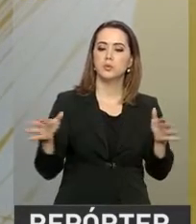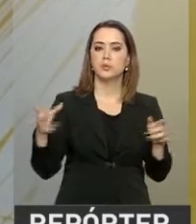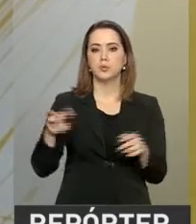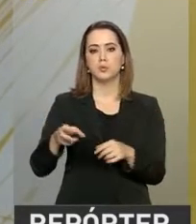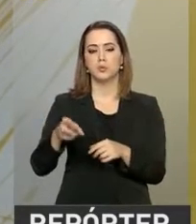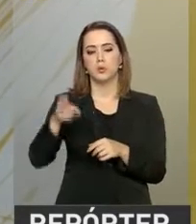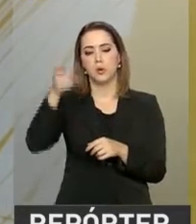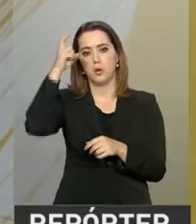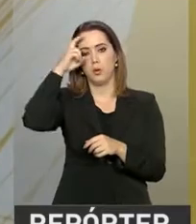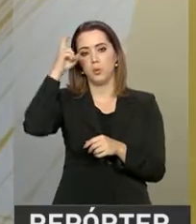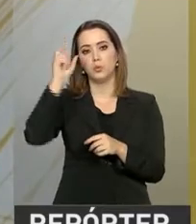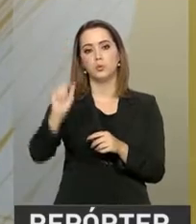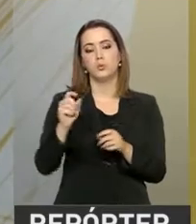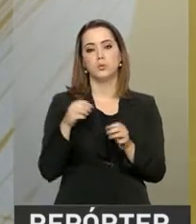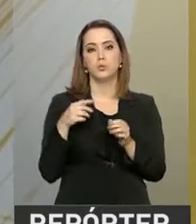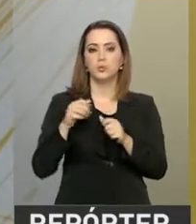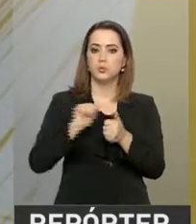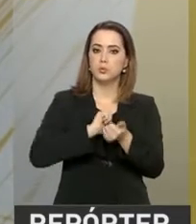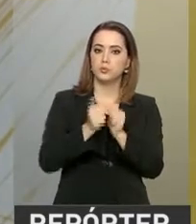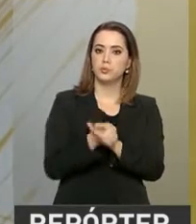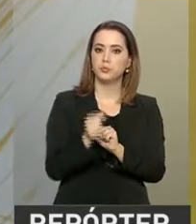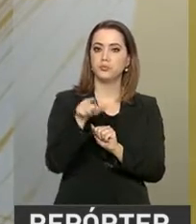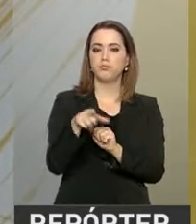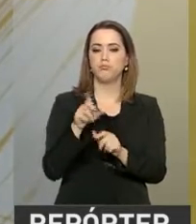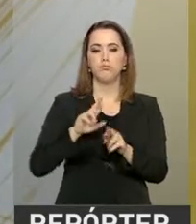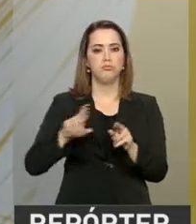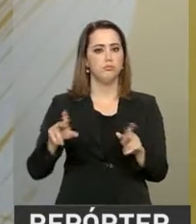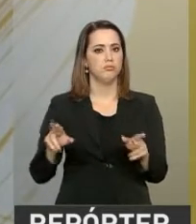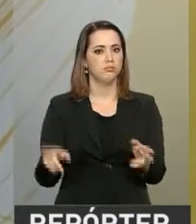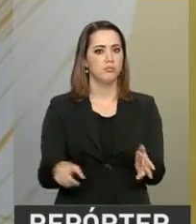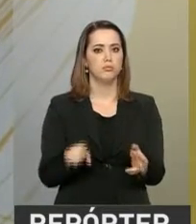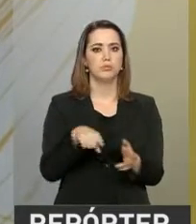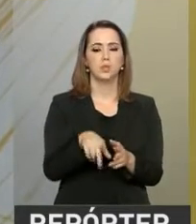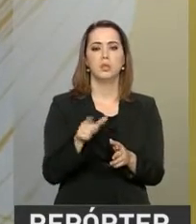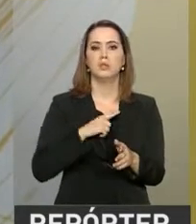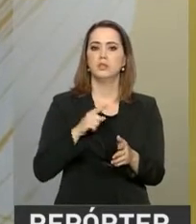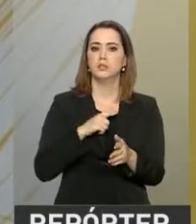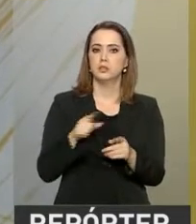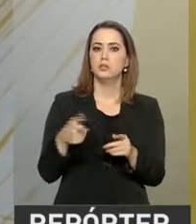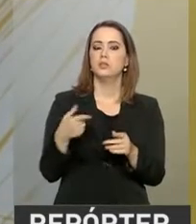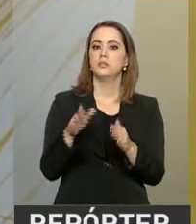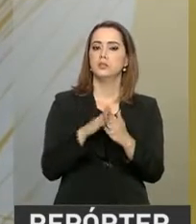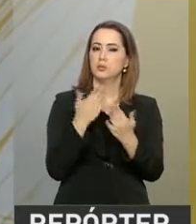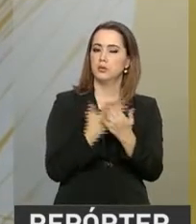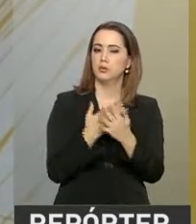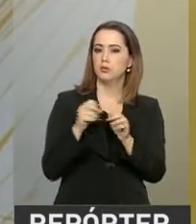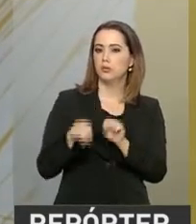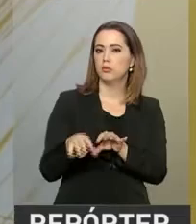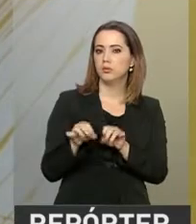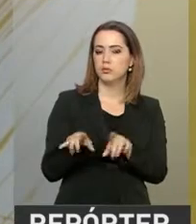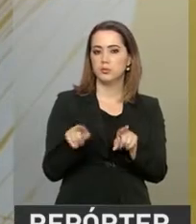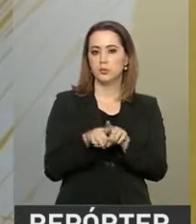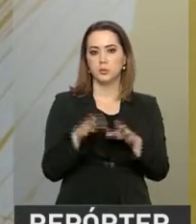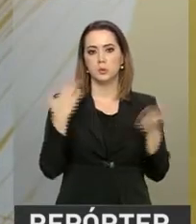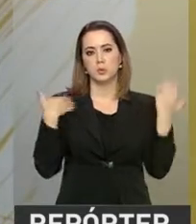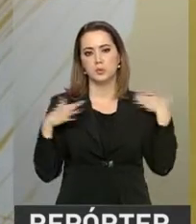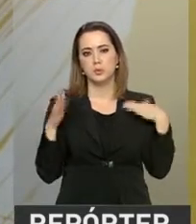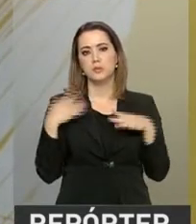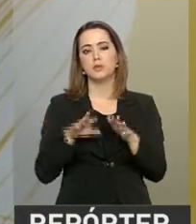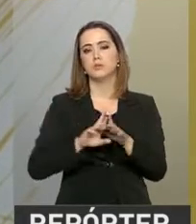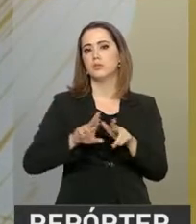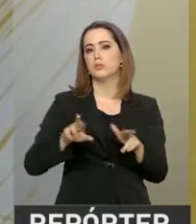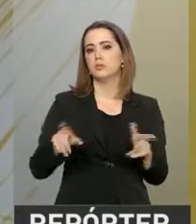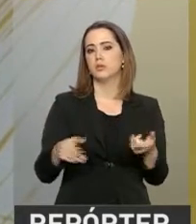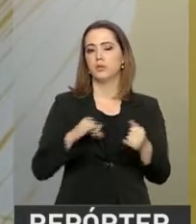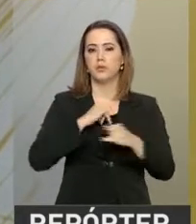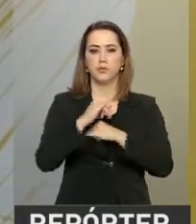de esportes. Os alunos participam então de atividades esportivas, de reforço escolar, educacionais, de lazer, de laboratório de